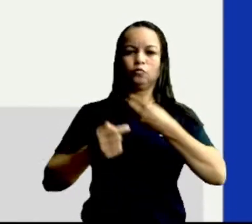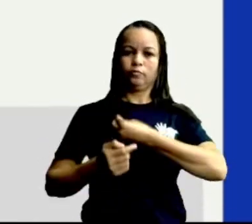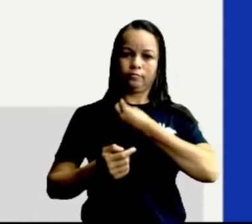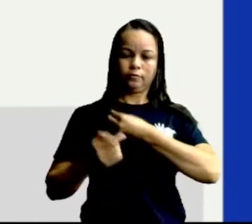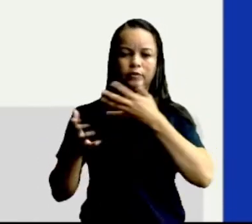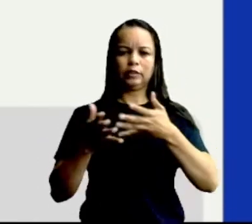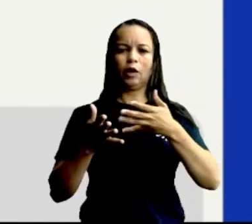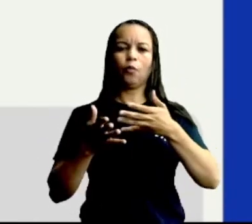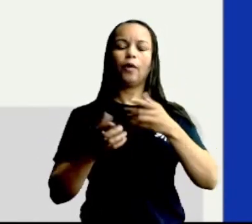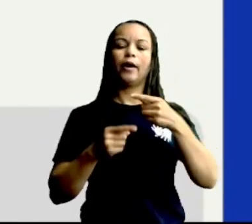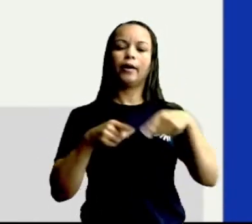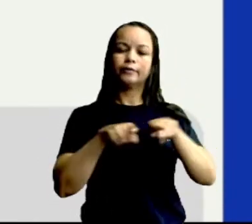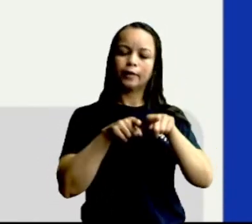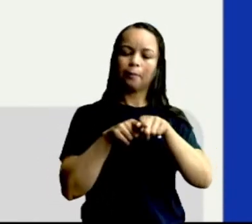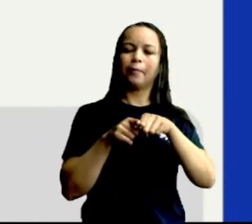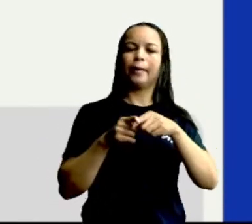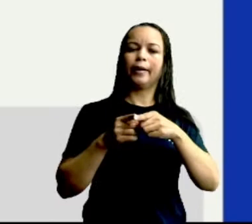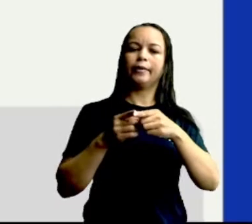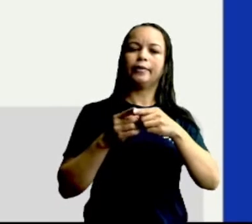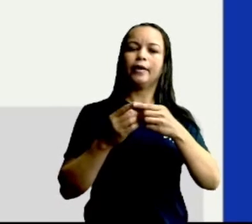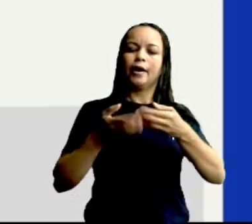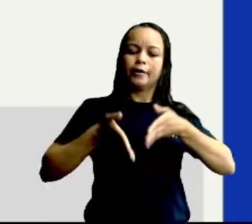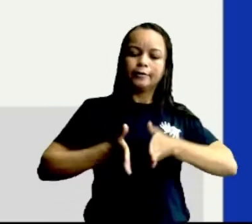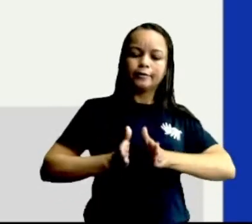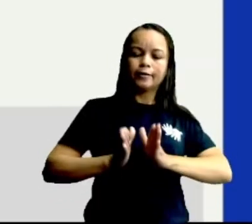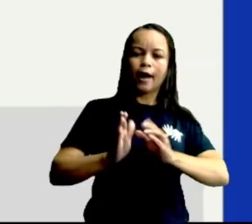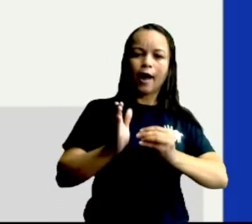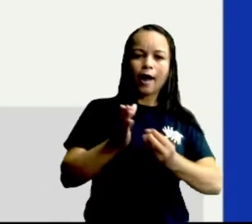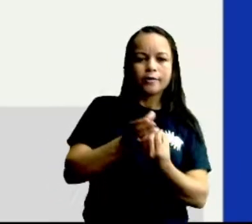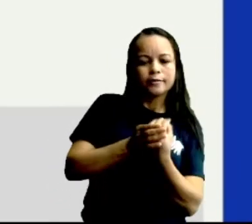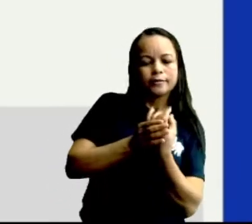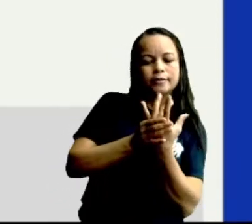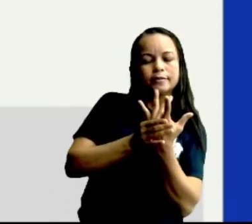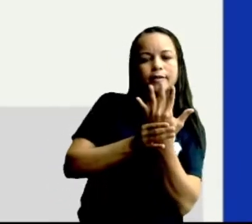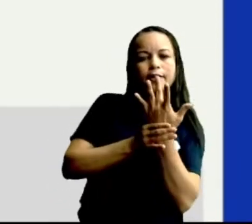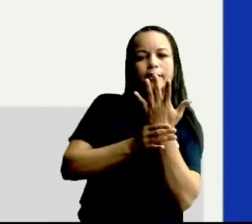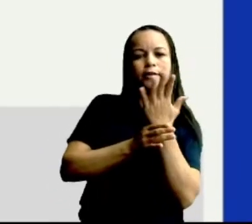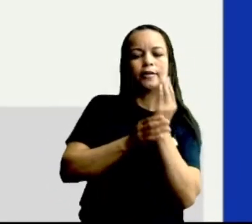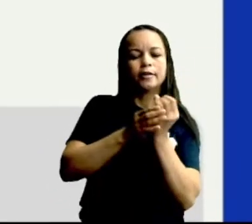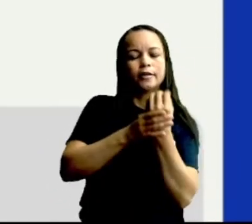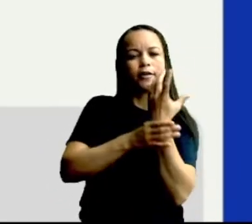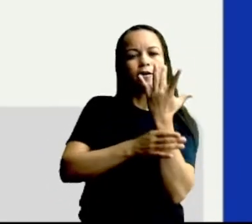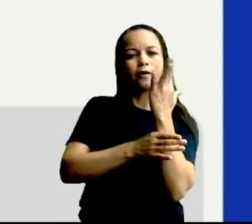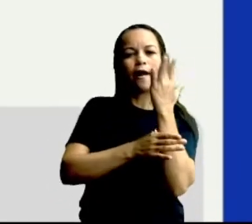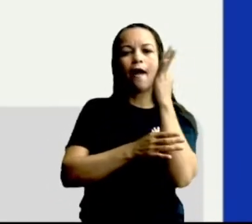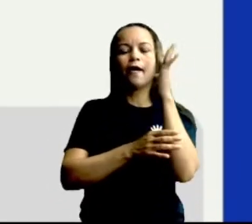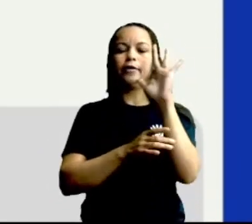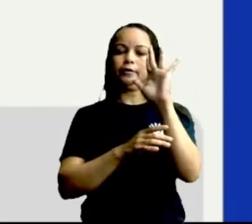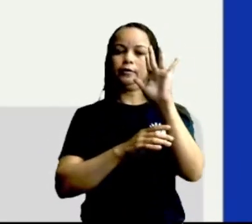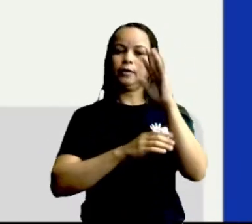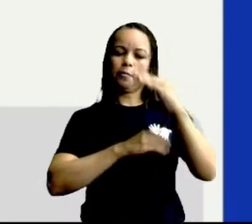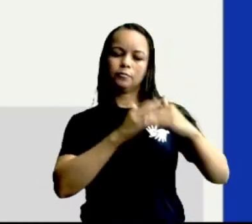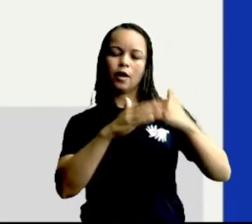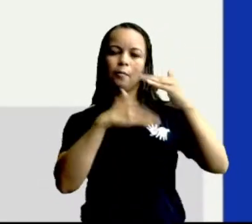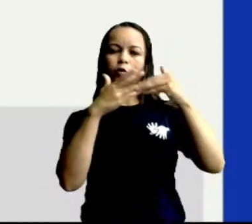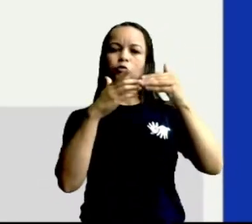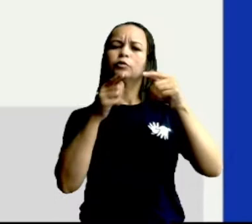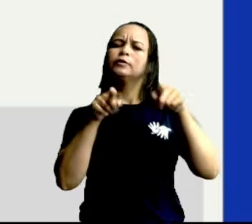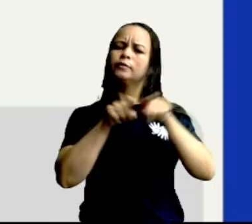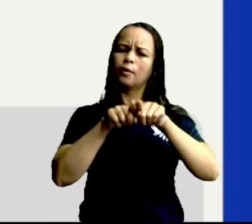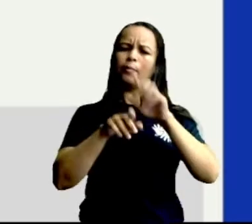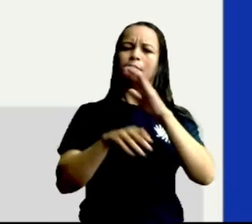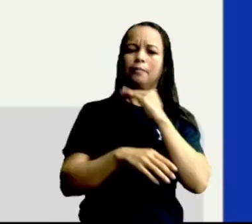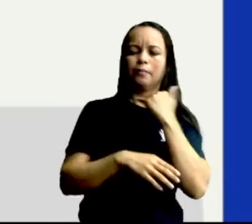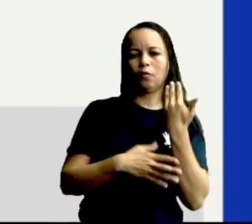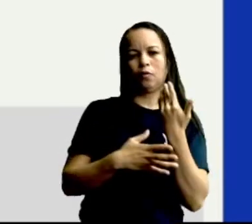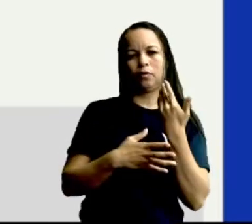elas nascem, crescem, podem se reproduzir e morrem. As plantas são capazes